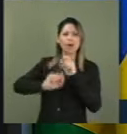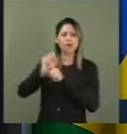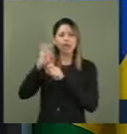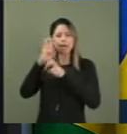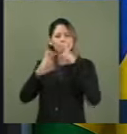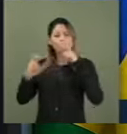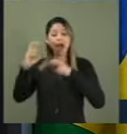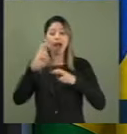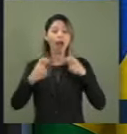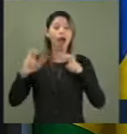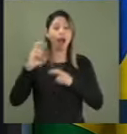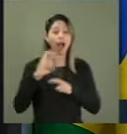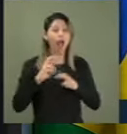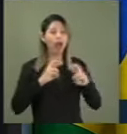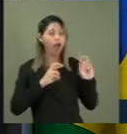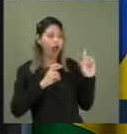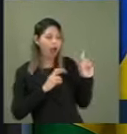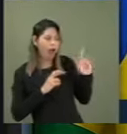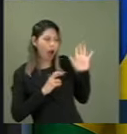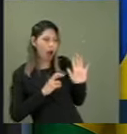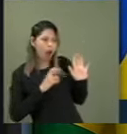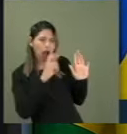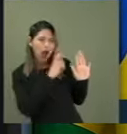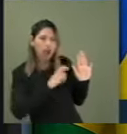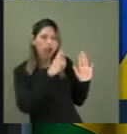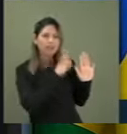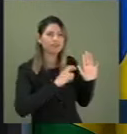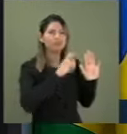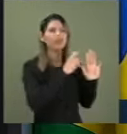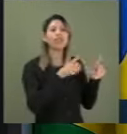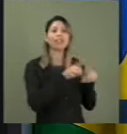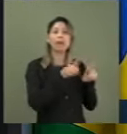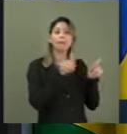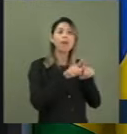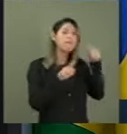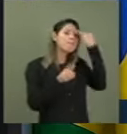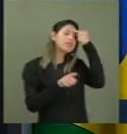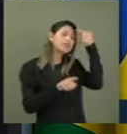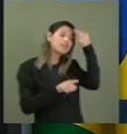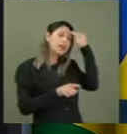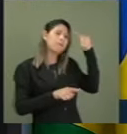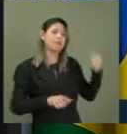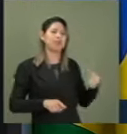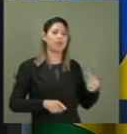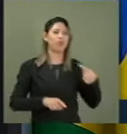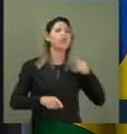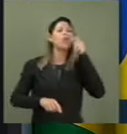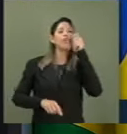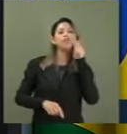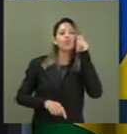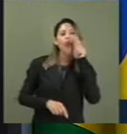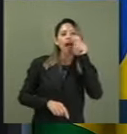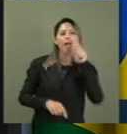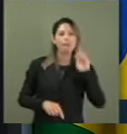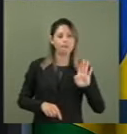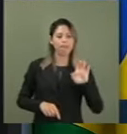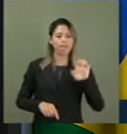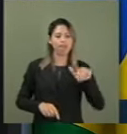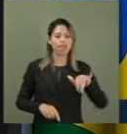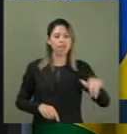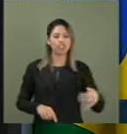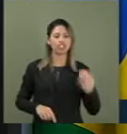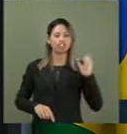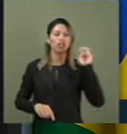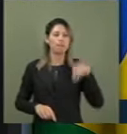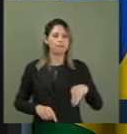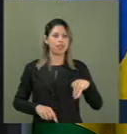fiscalizar esse governo de acordo com o pensamento de Benjamin, o escritor e um dos fundadores do Partido